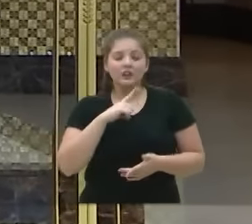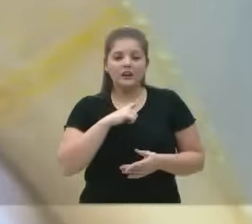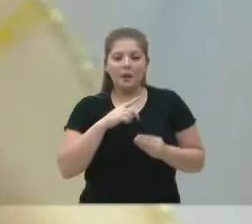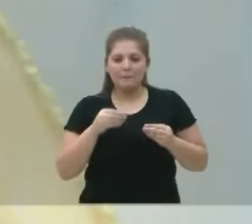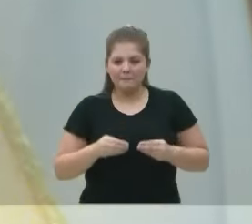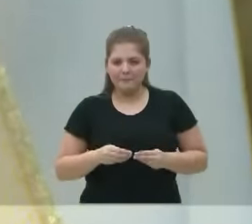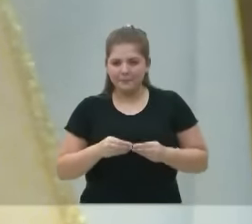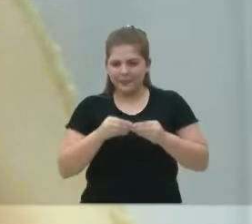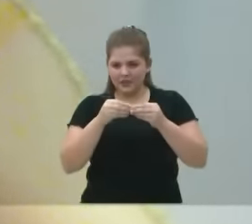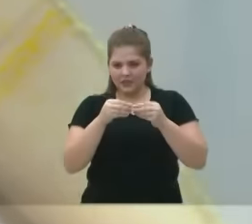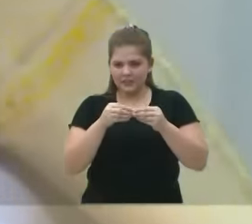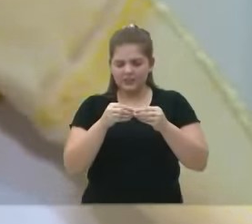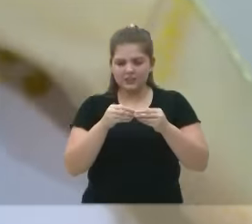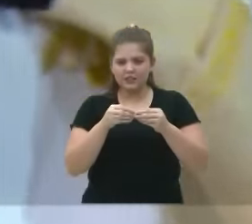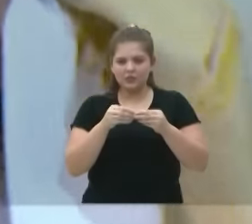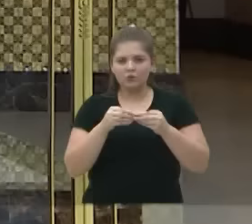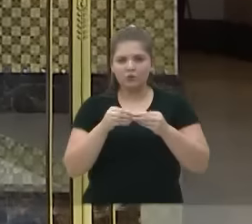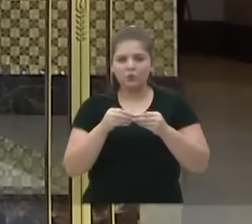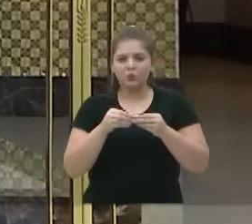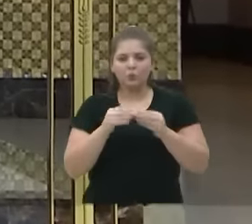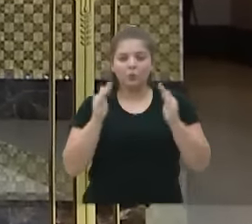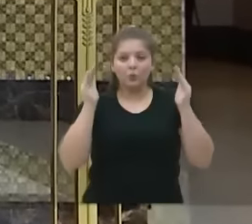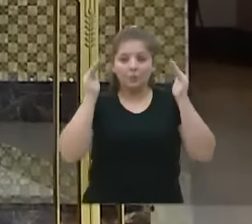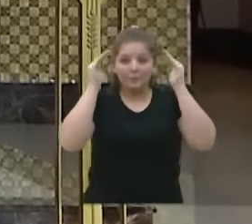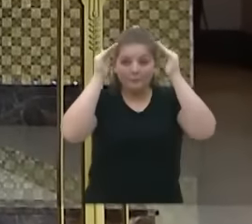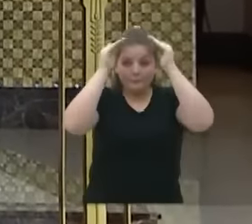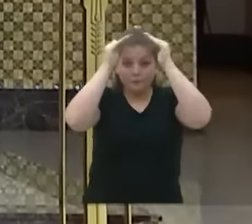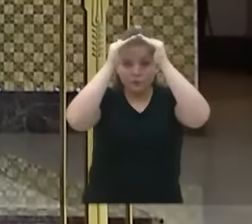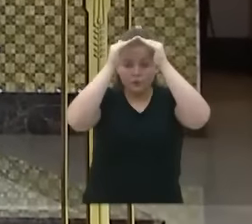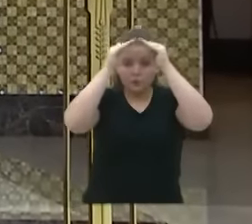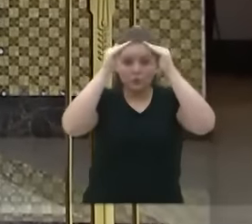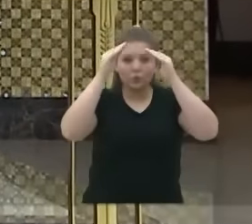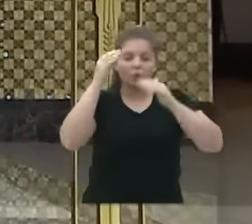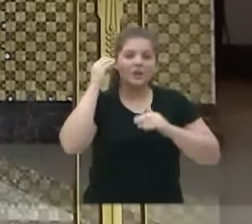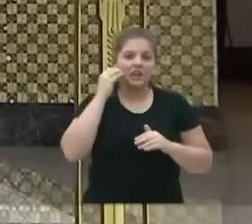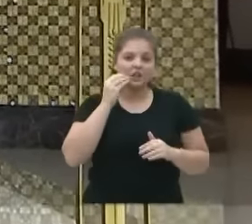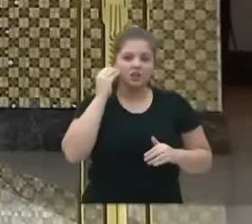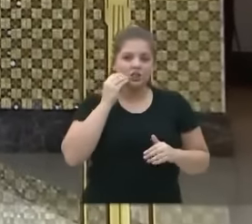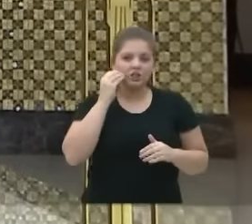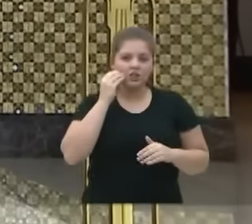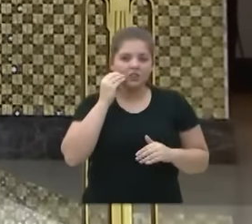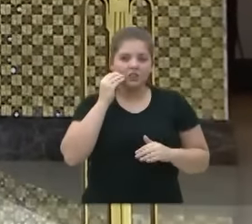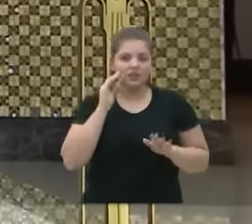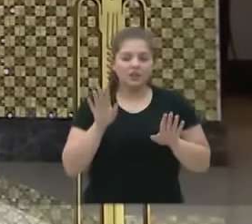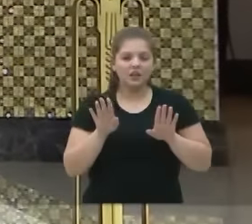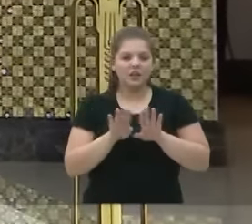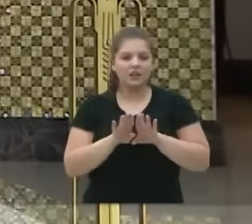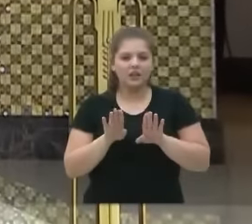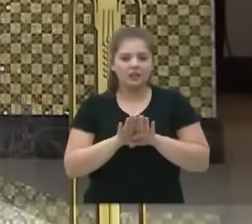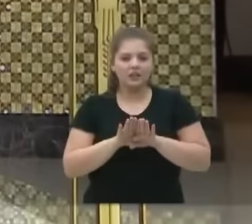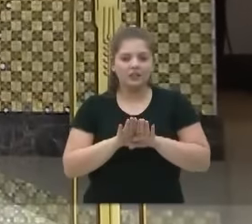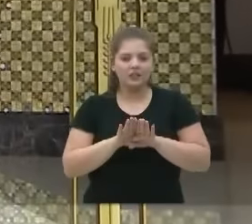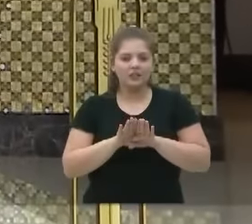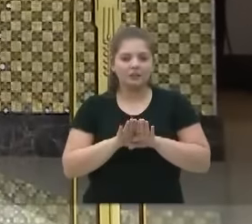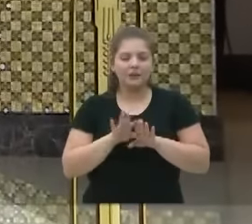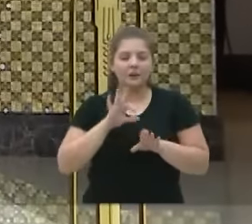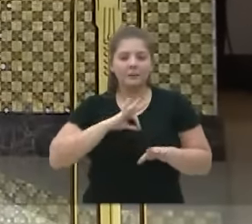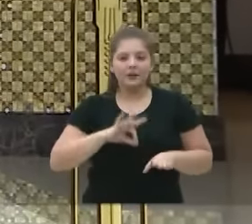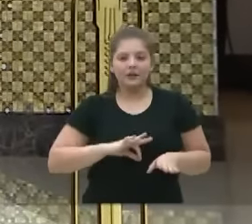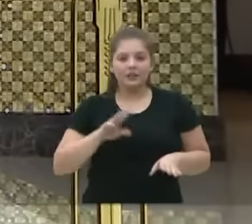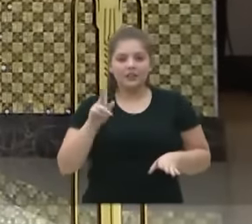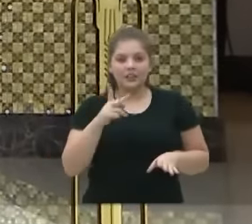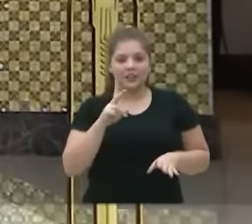com Dom Hamilton e o Padre Kleina, é isso? Aqui 3 horas, muito bem, minha memória está